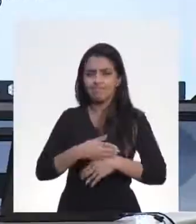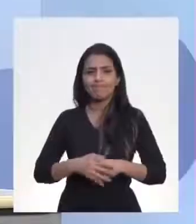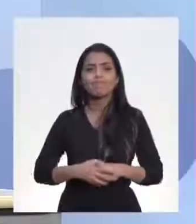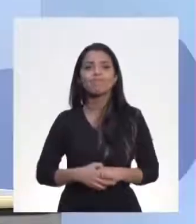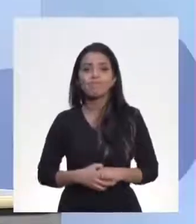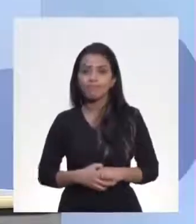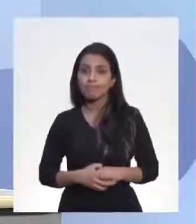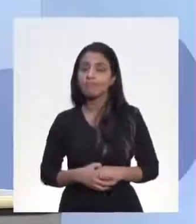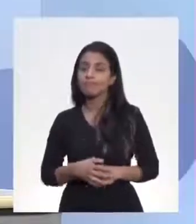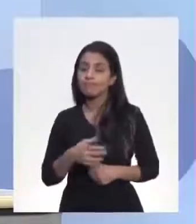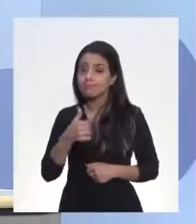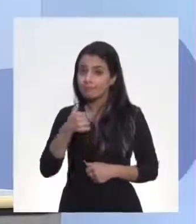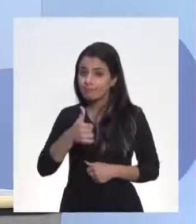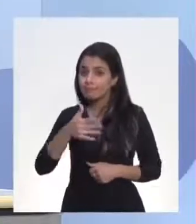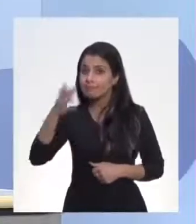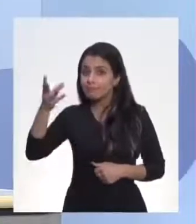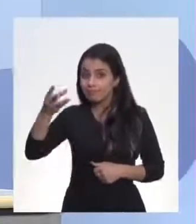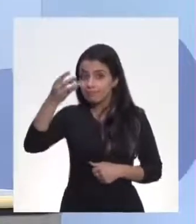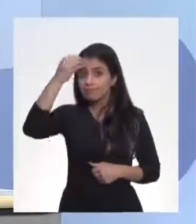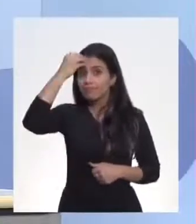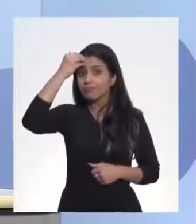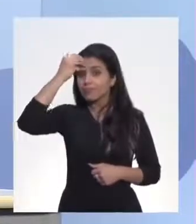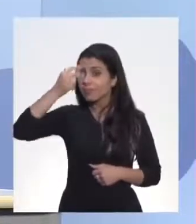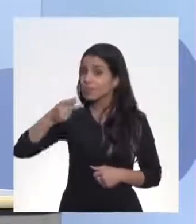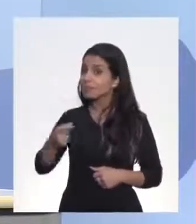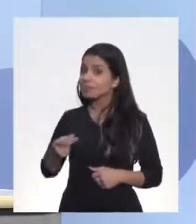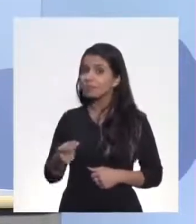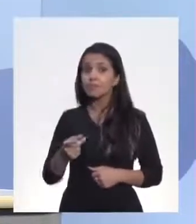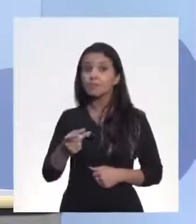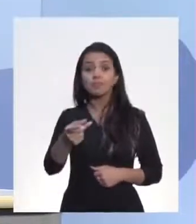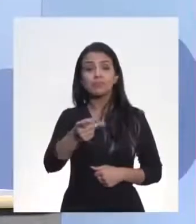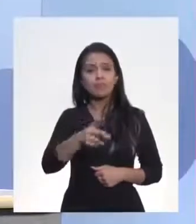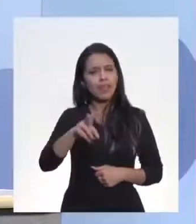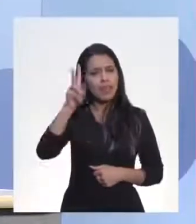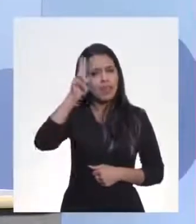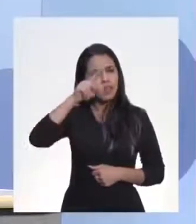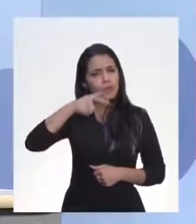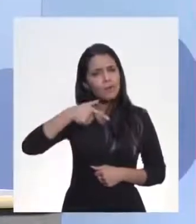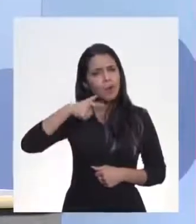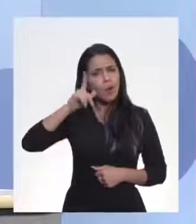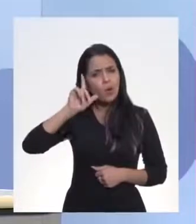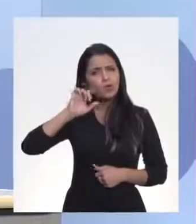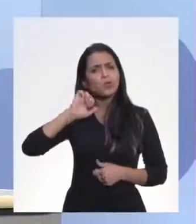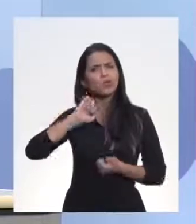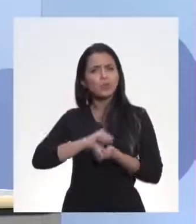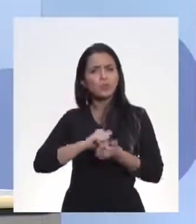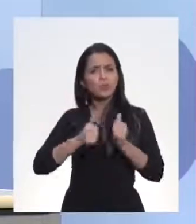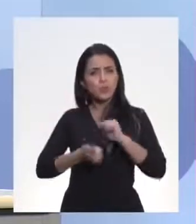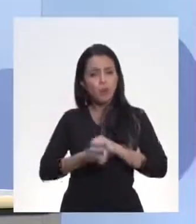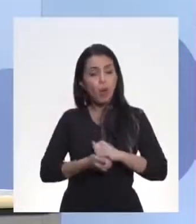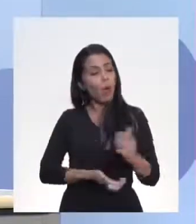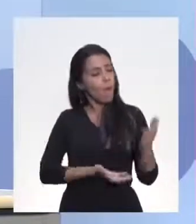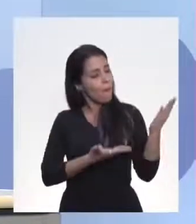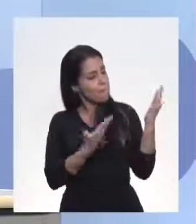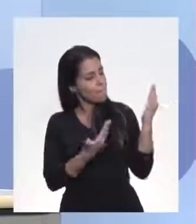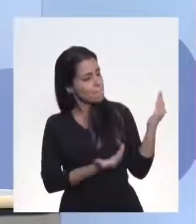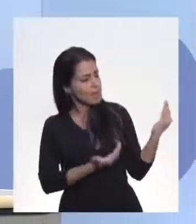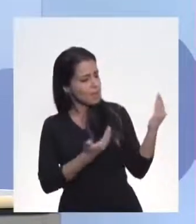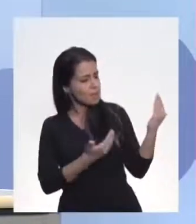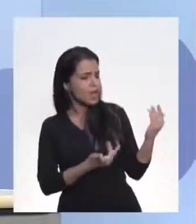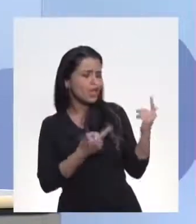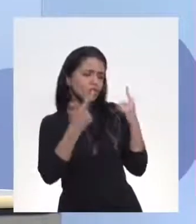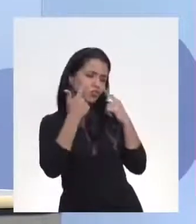Andréia falou, vocês levem isso para a vida, guardem isso. Lembra ontem também, quando eu transformei o bebê chorou de fome, e